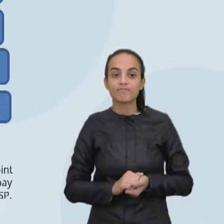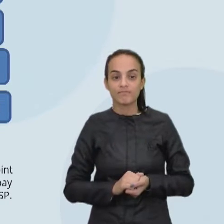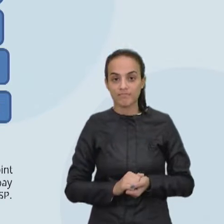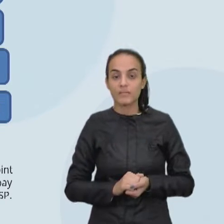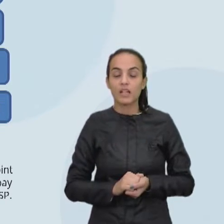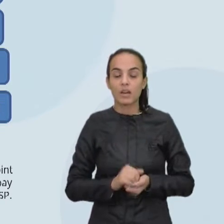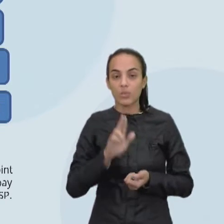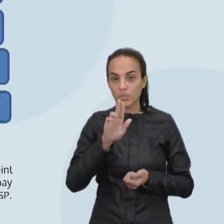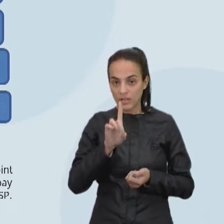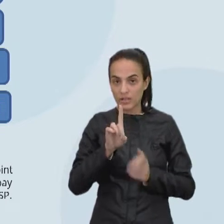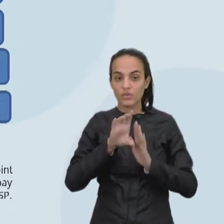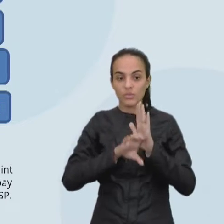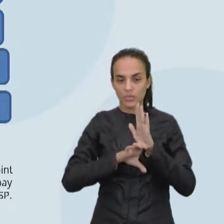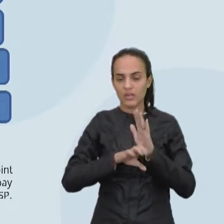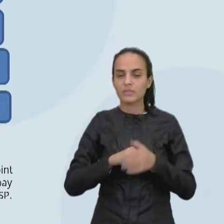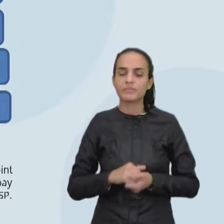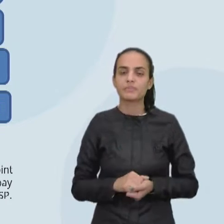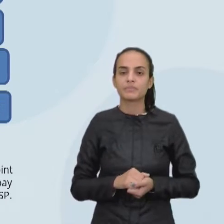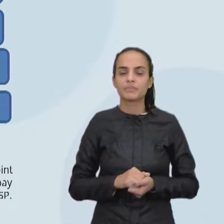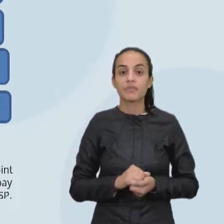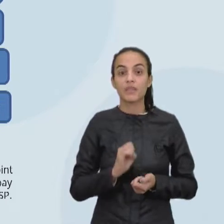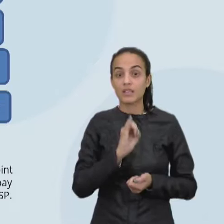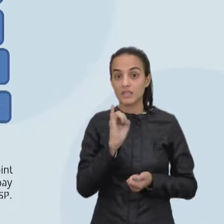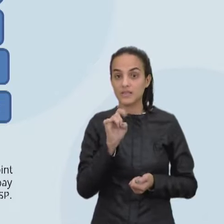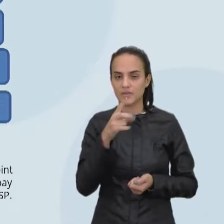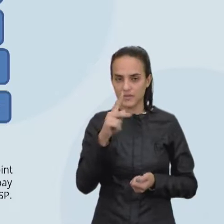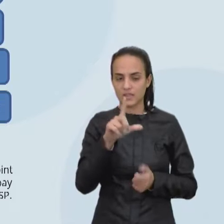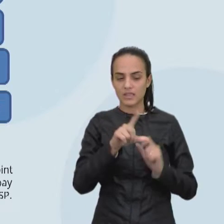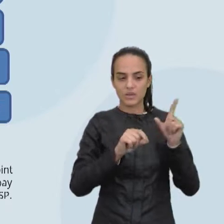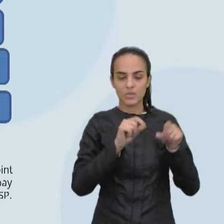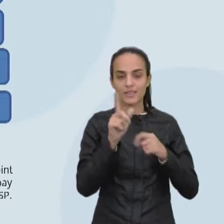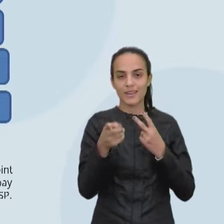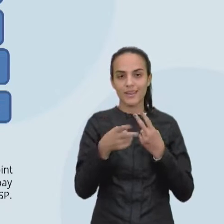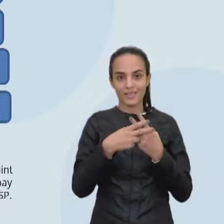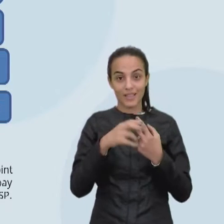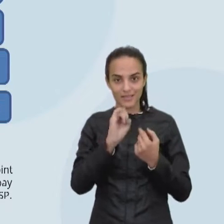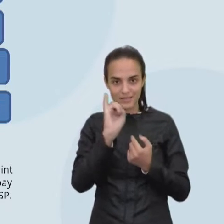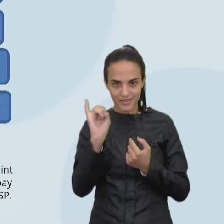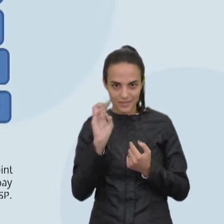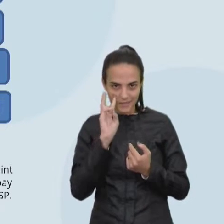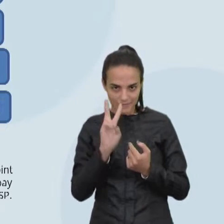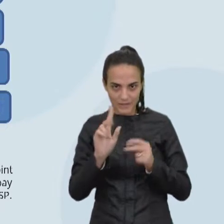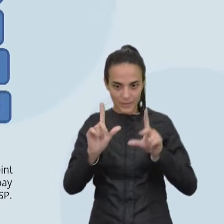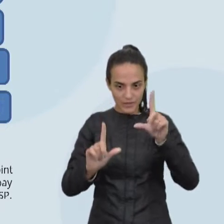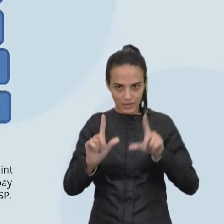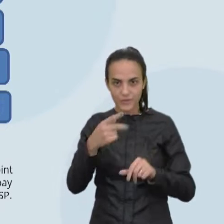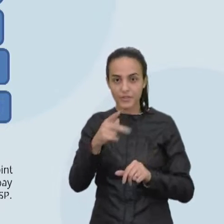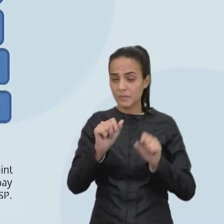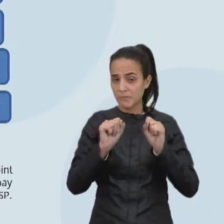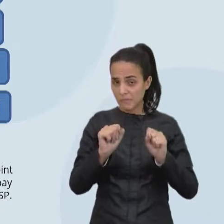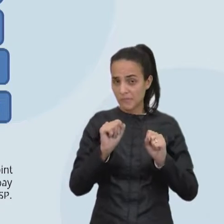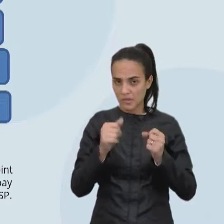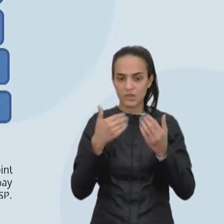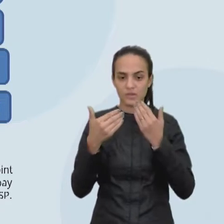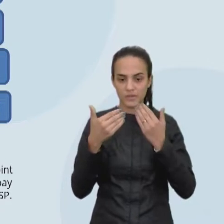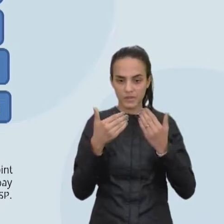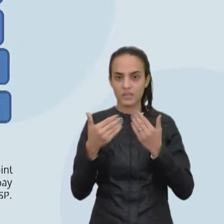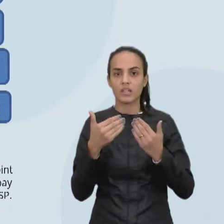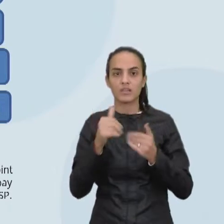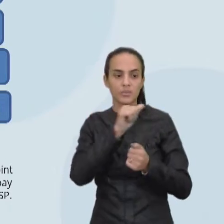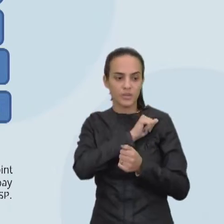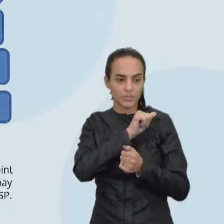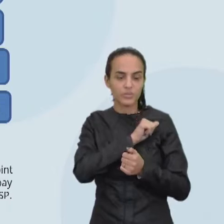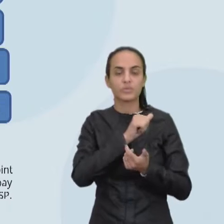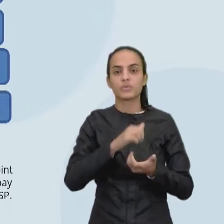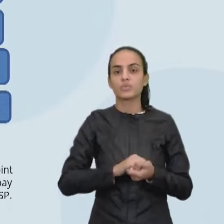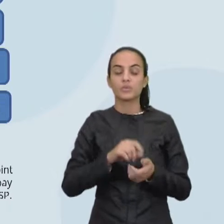unidade curricular. Exatamente. Então, se você escolher o hashtag Se Liga na Mídia, você já pode falar com os estudantes das outras turmas, por exemplo, a galera